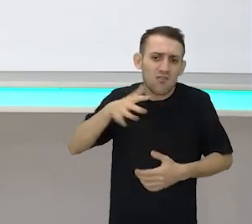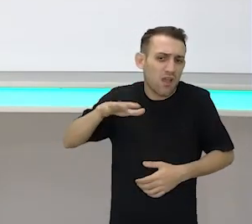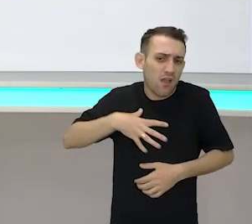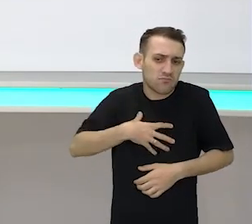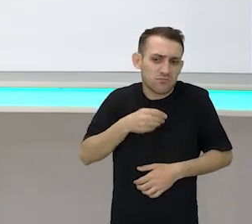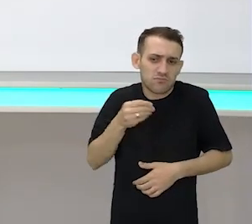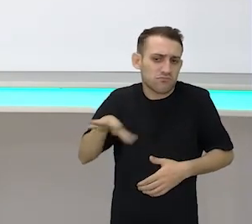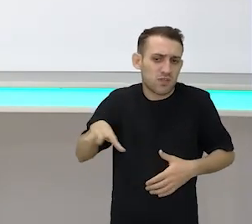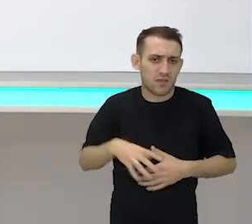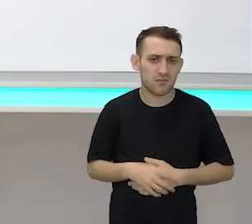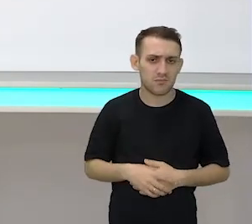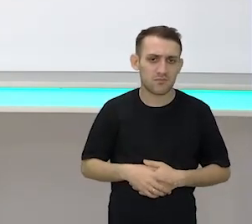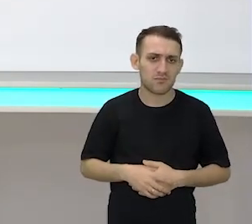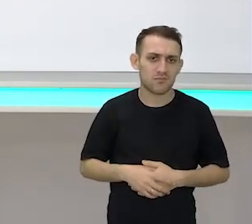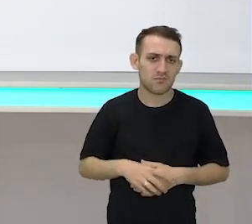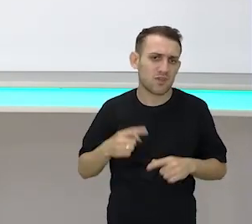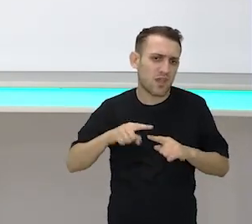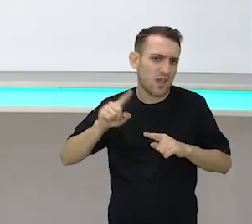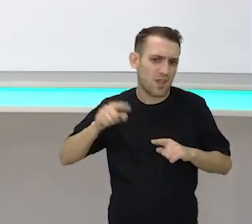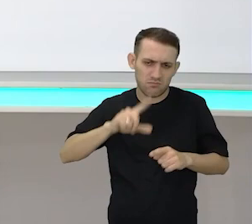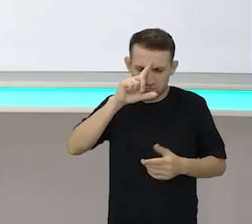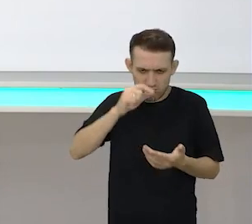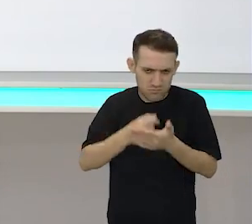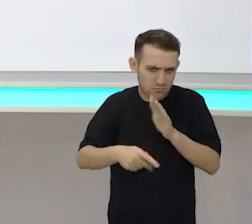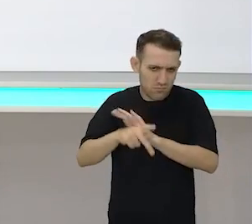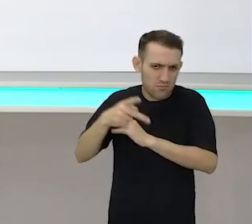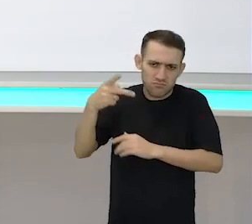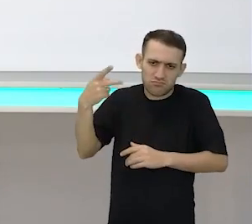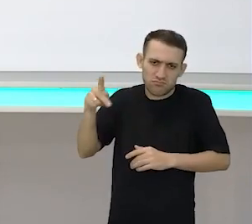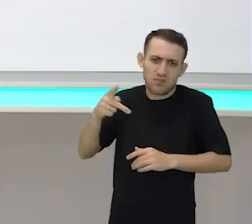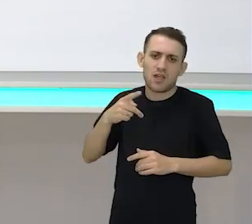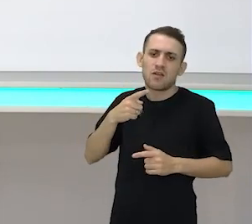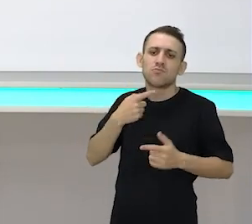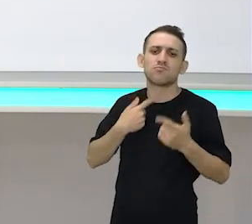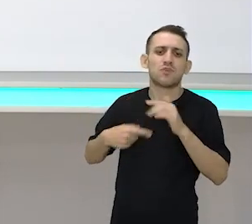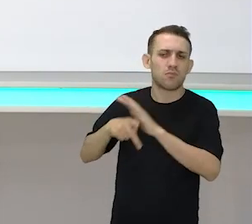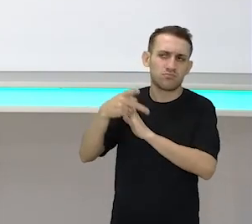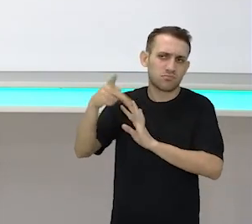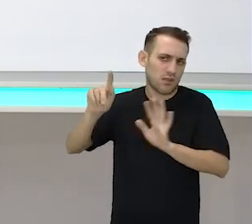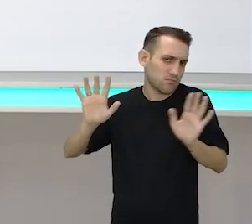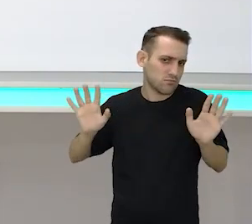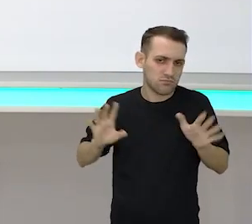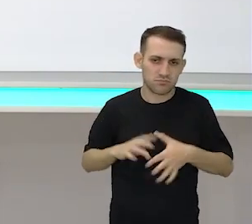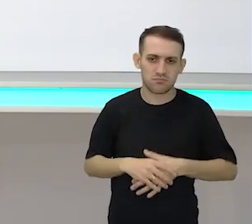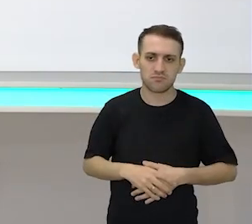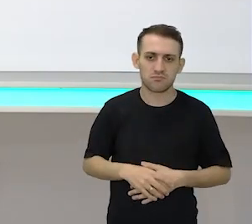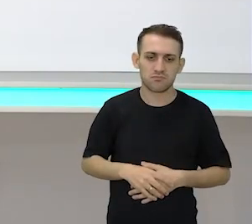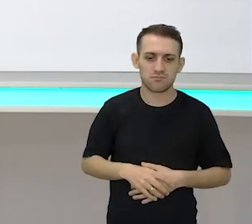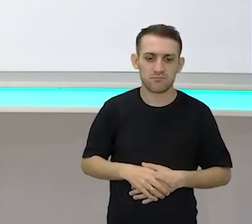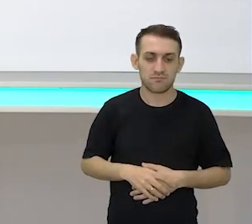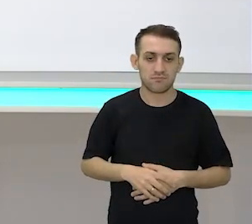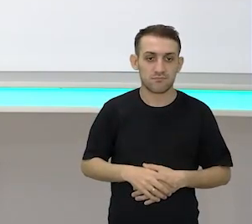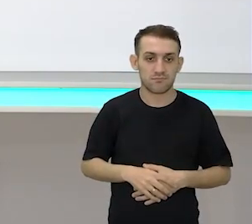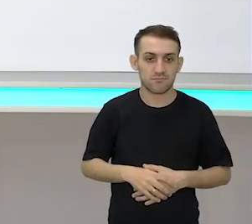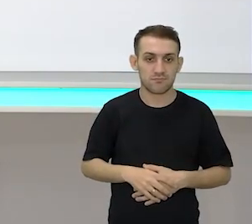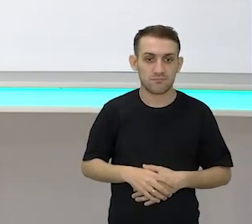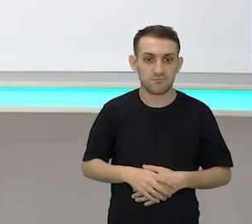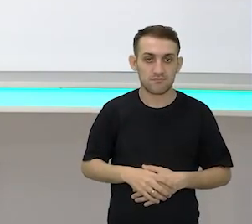ter filhos, o que também é uma decisão comum e que cabe ao casal decidir isso ou não, né?